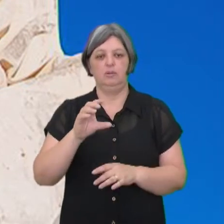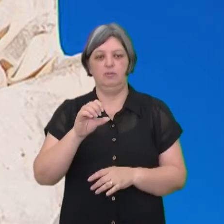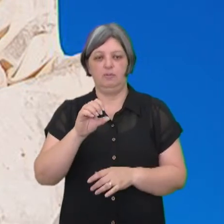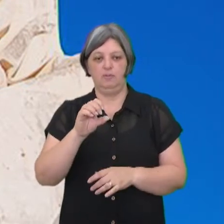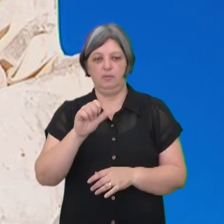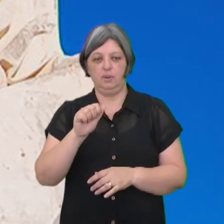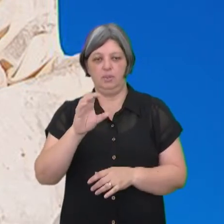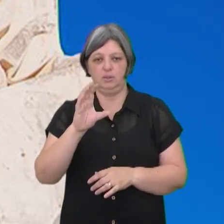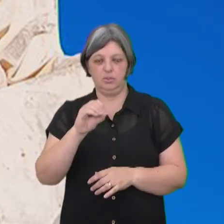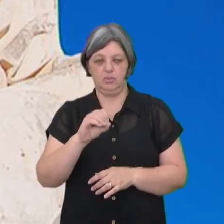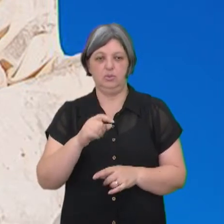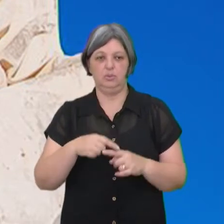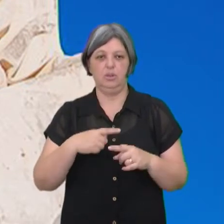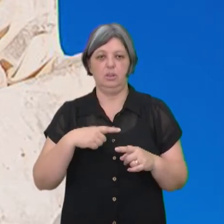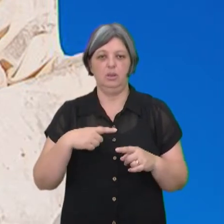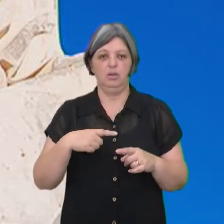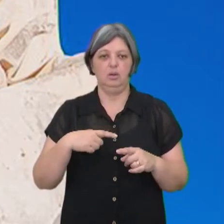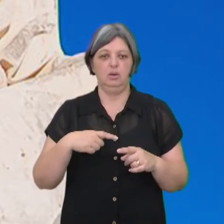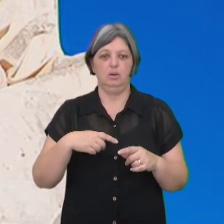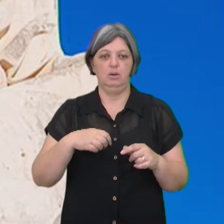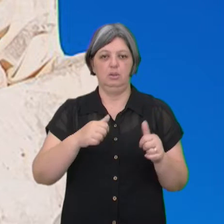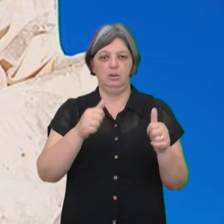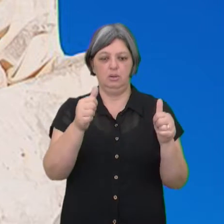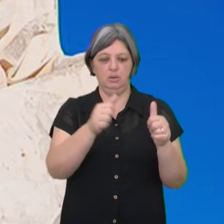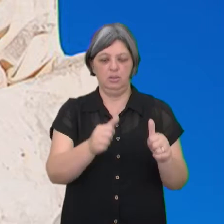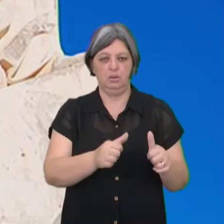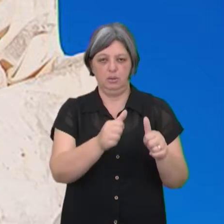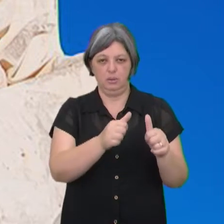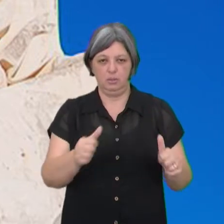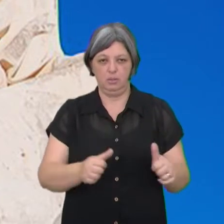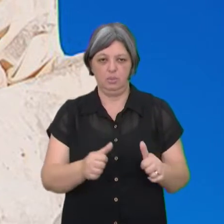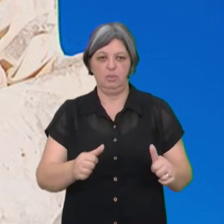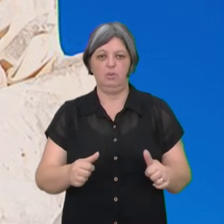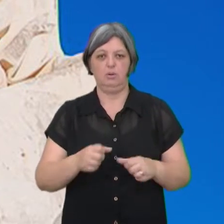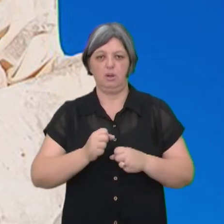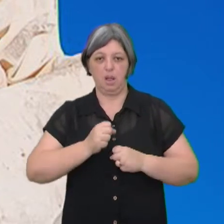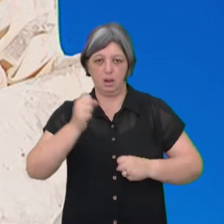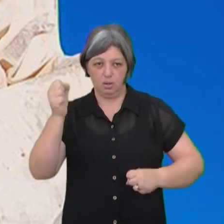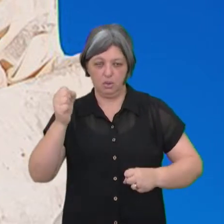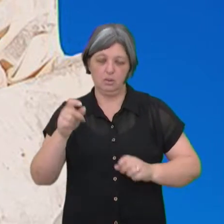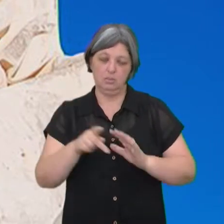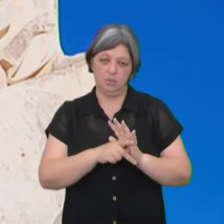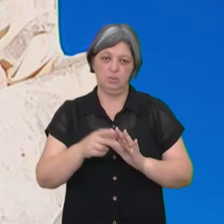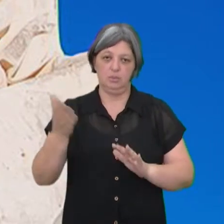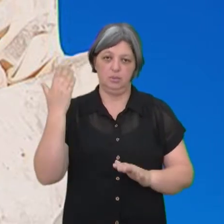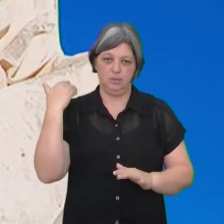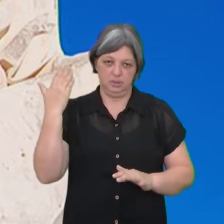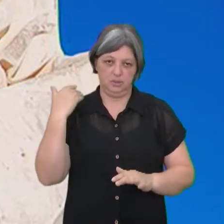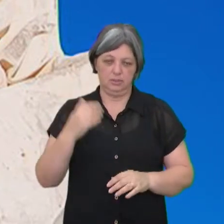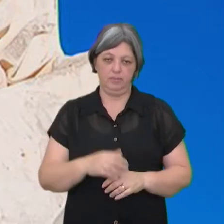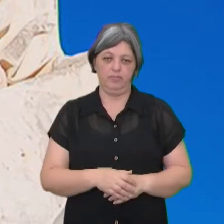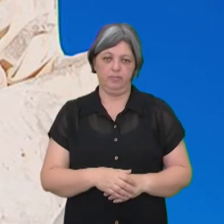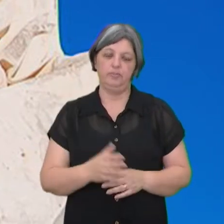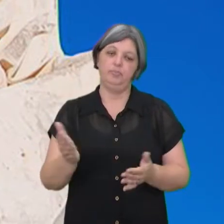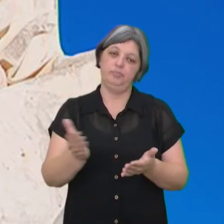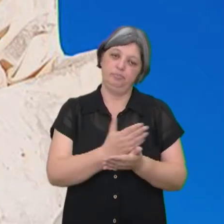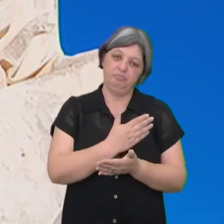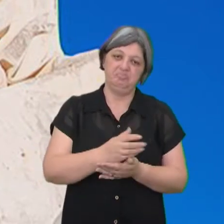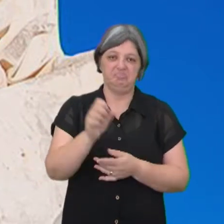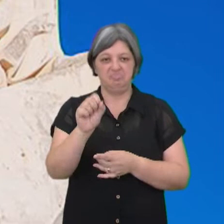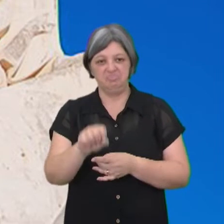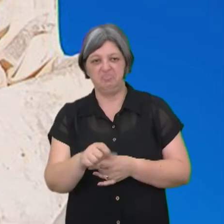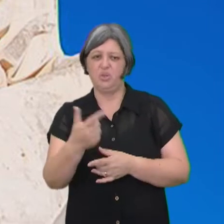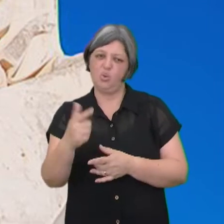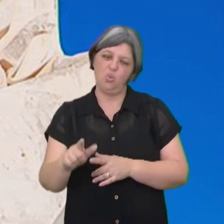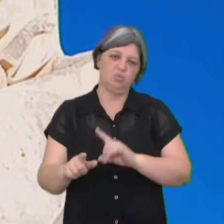descobrimentos, tem todos os grandes heróis, né, se é que a gente pode realmente chamar dessa forma, alguns até sim, alguns nem